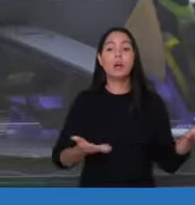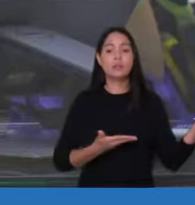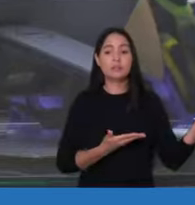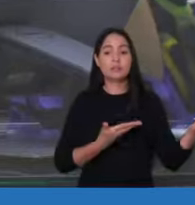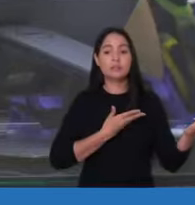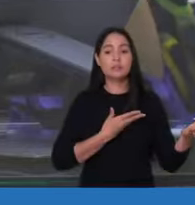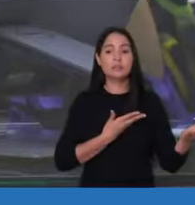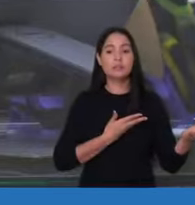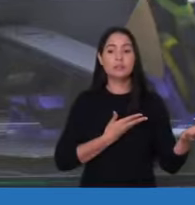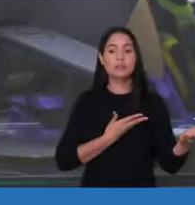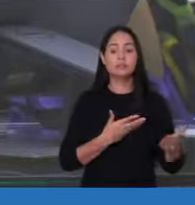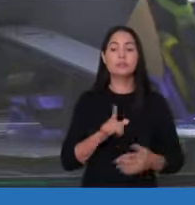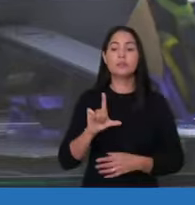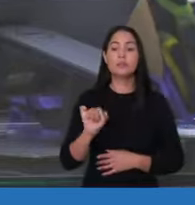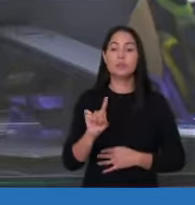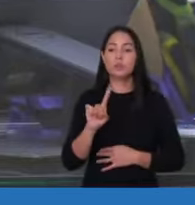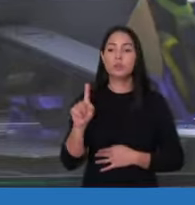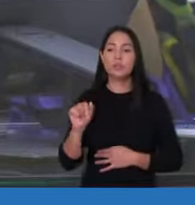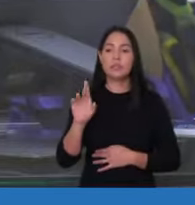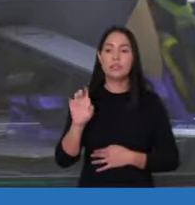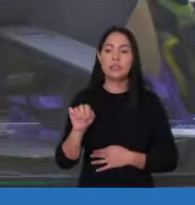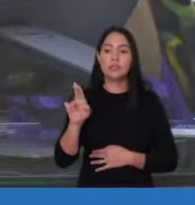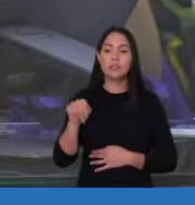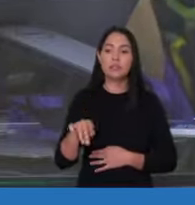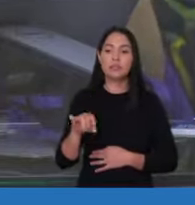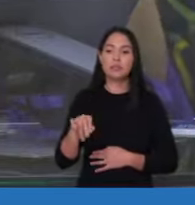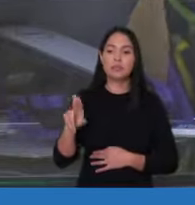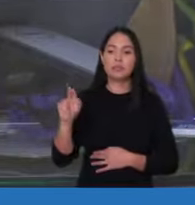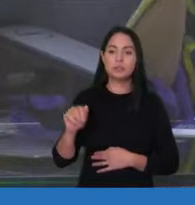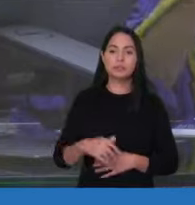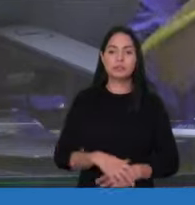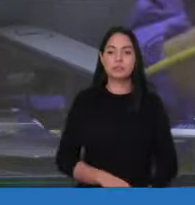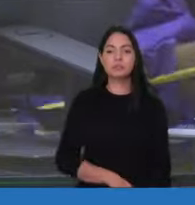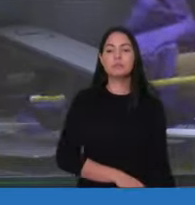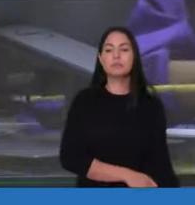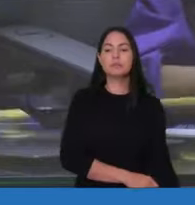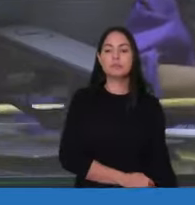de partido, deputada Luísa Erundina.